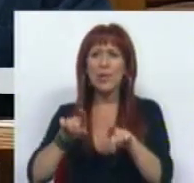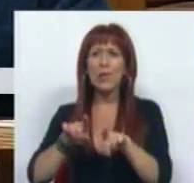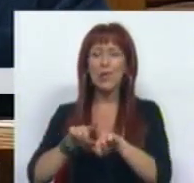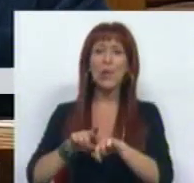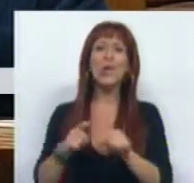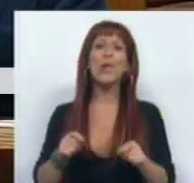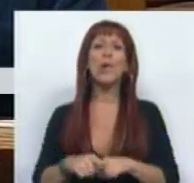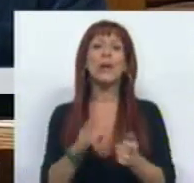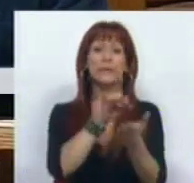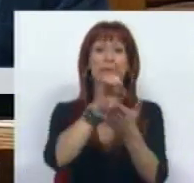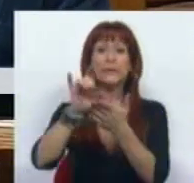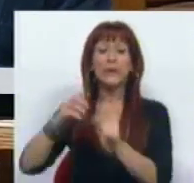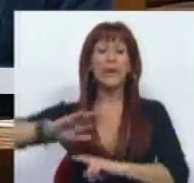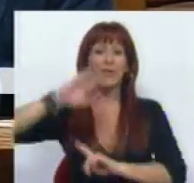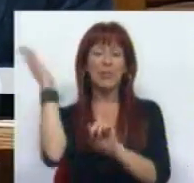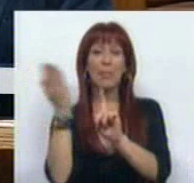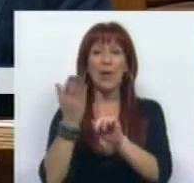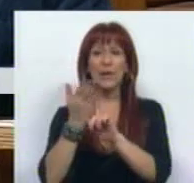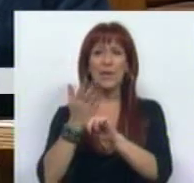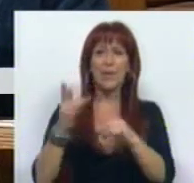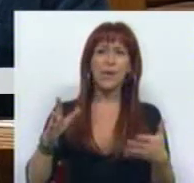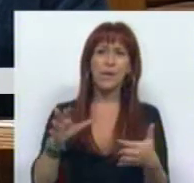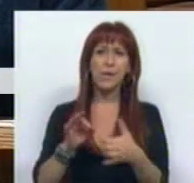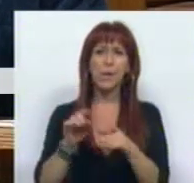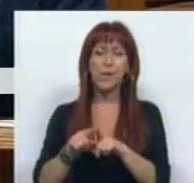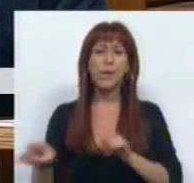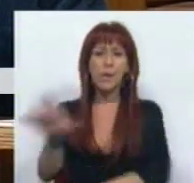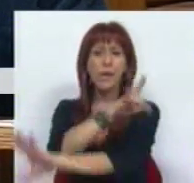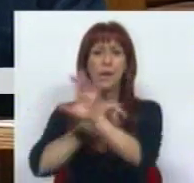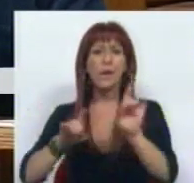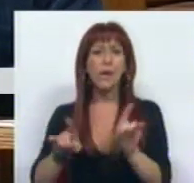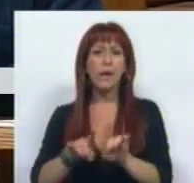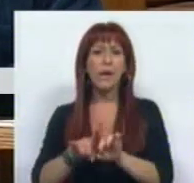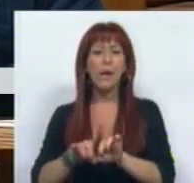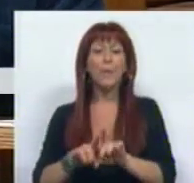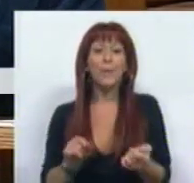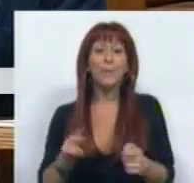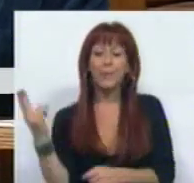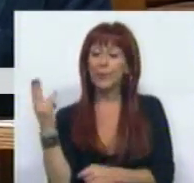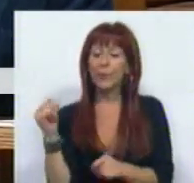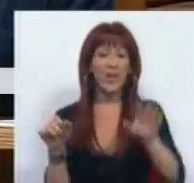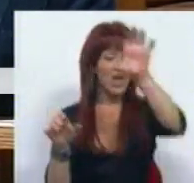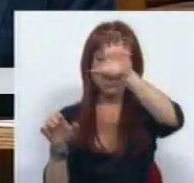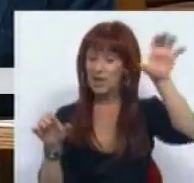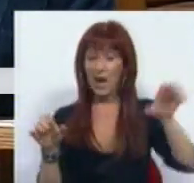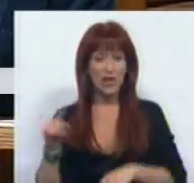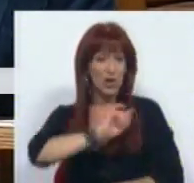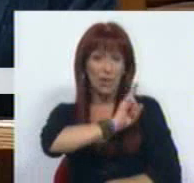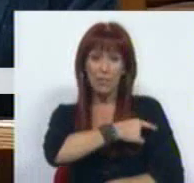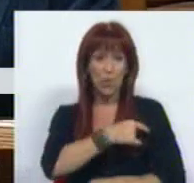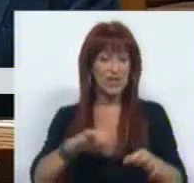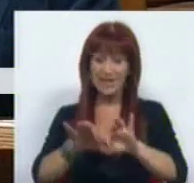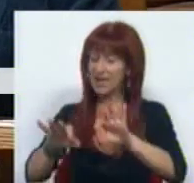enésimo plano de despedimentos e austeridade, significa que a Europa deixou de ser uma união entre Estados soberanos e